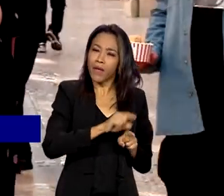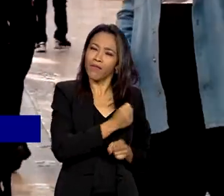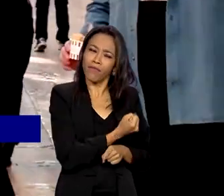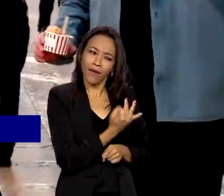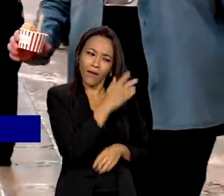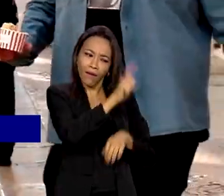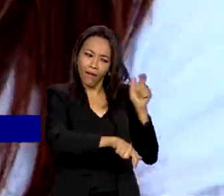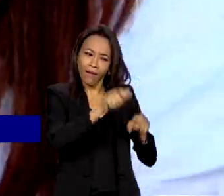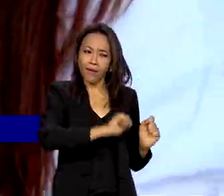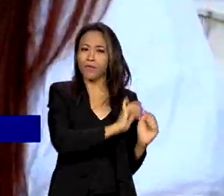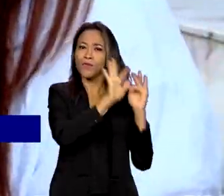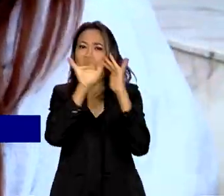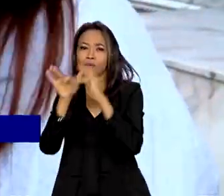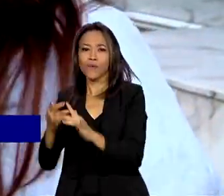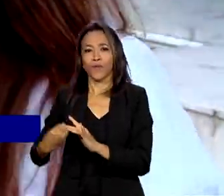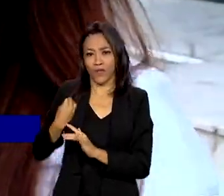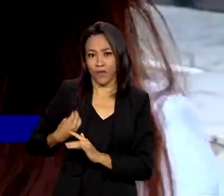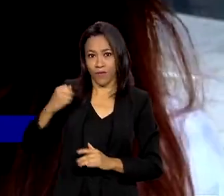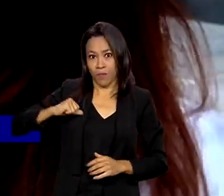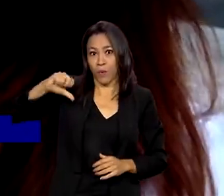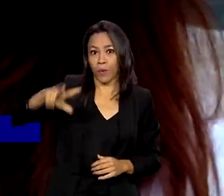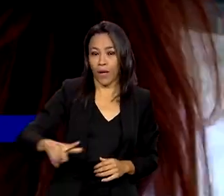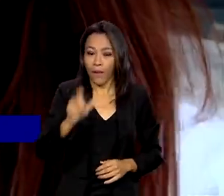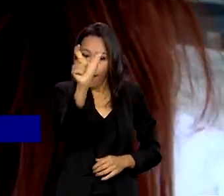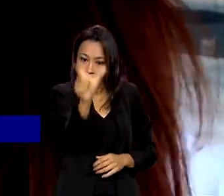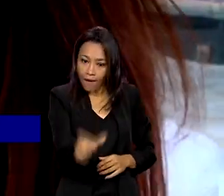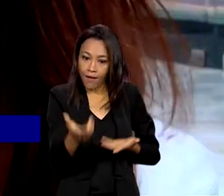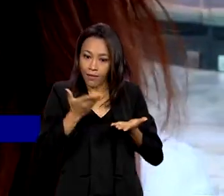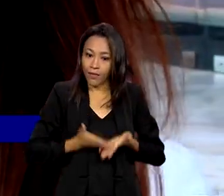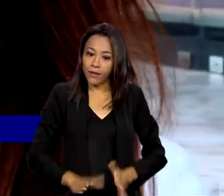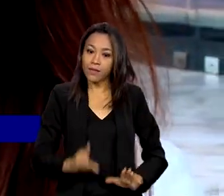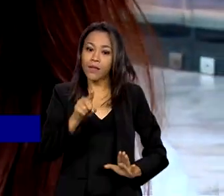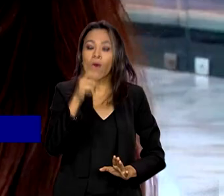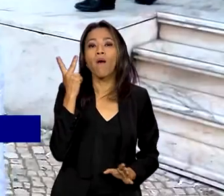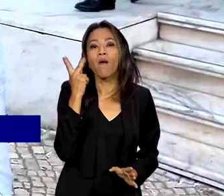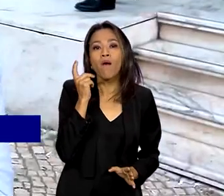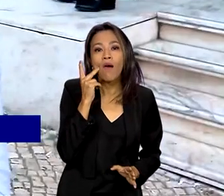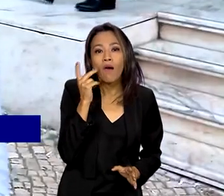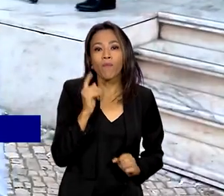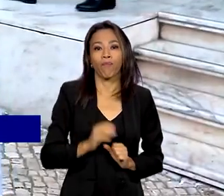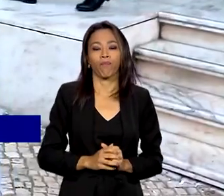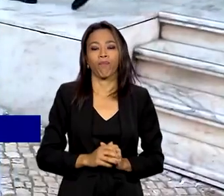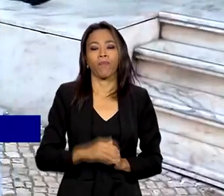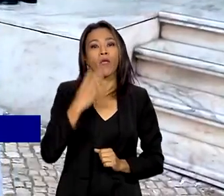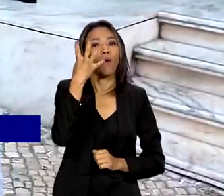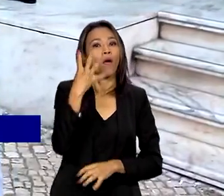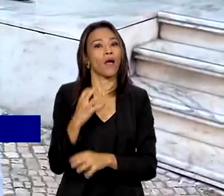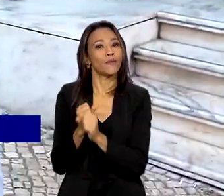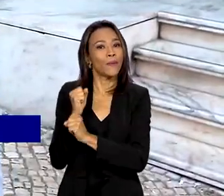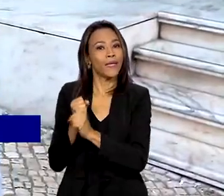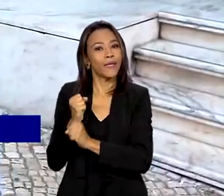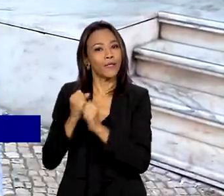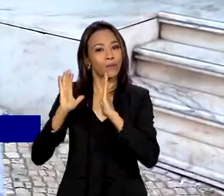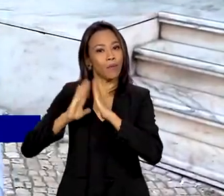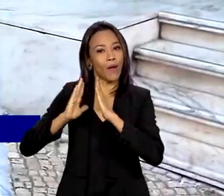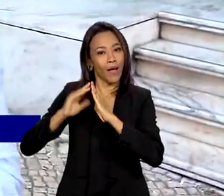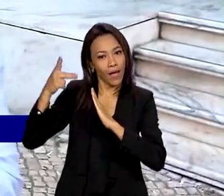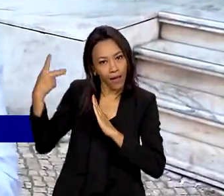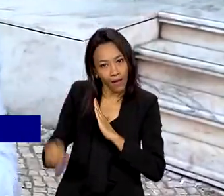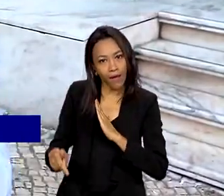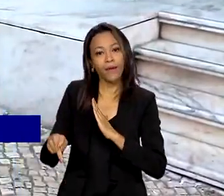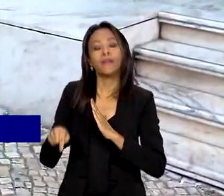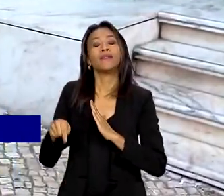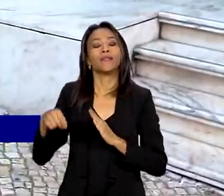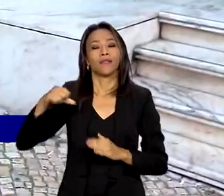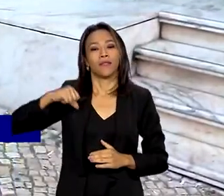que vivem aqui. Esta brasileira, nascida em Fortaleza, no Ceará, está há 4 anos em Lisboa. Segundo ela,